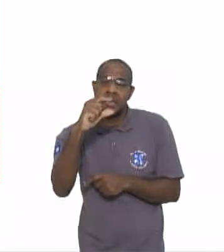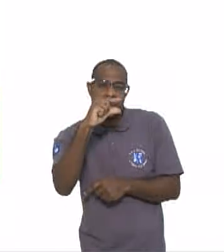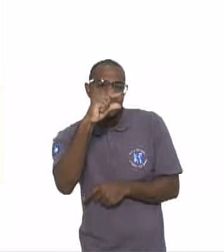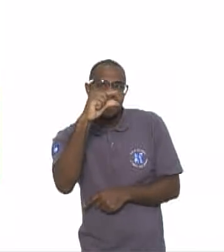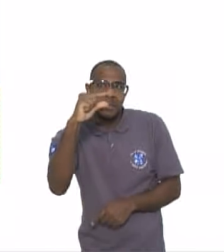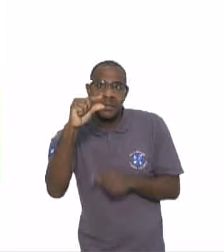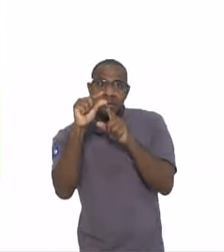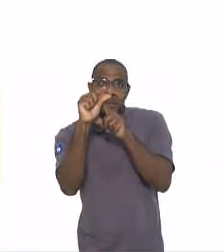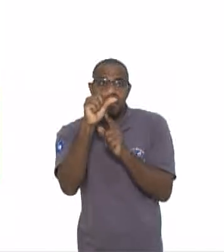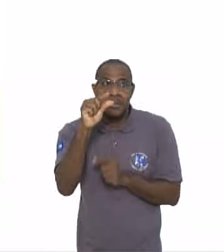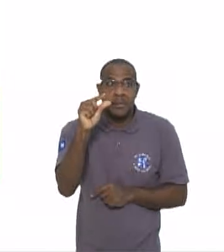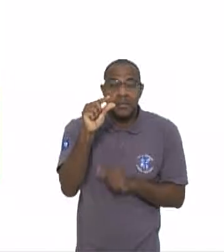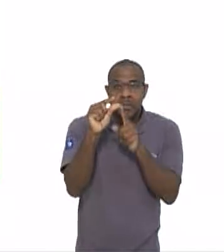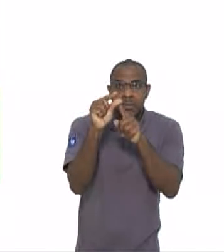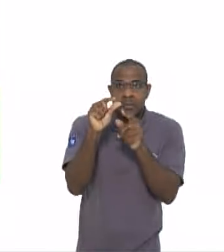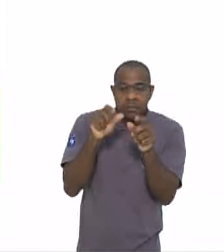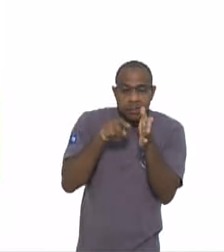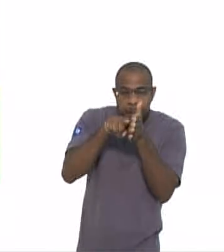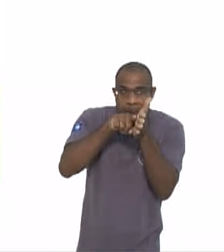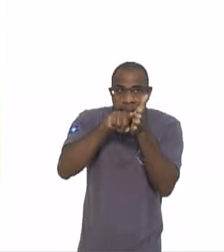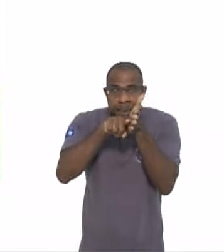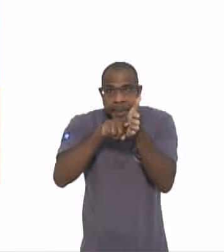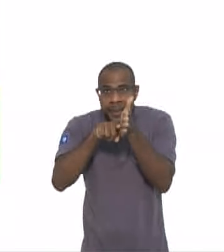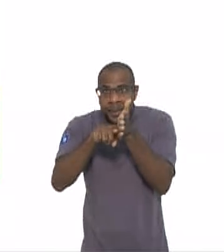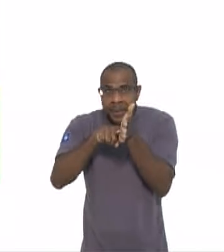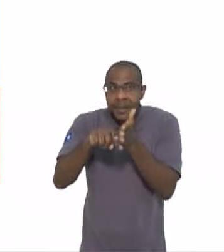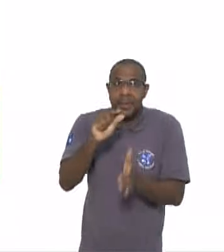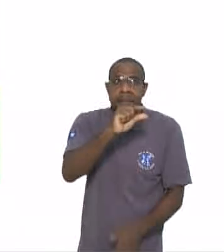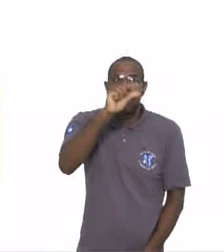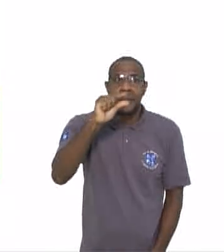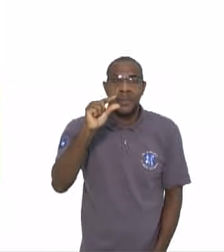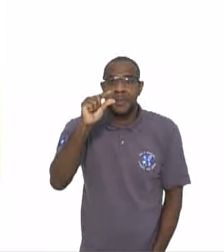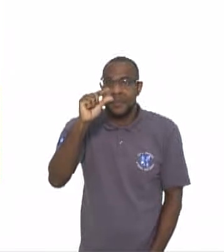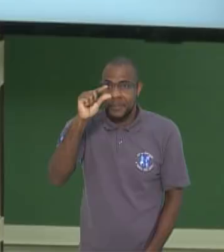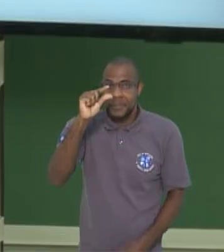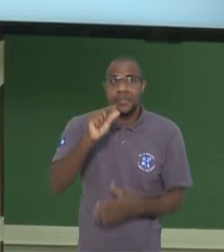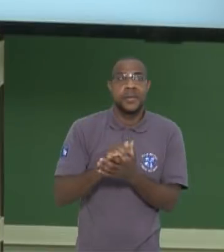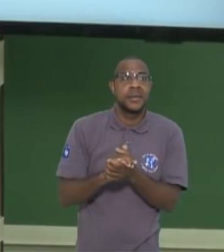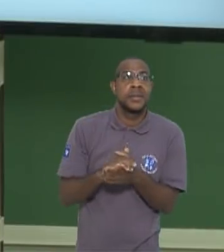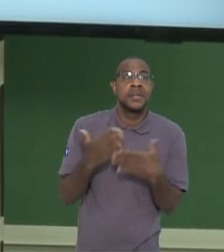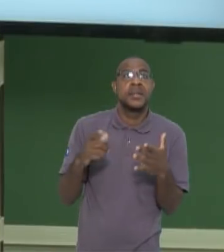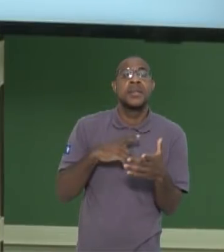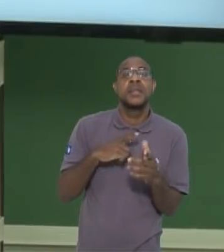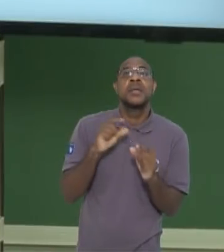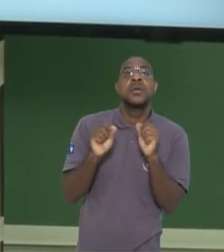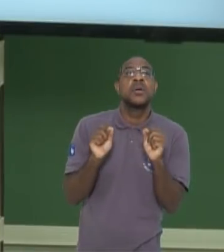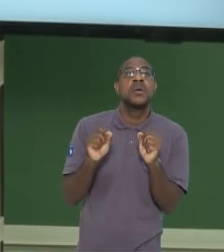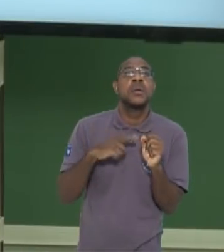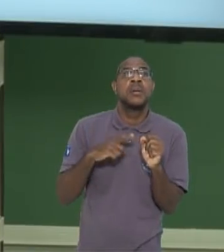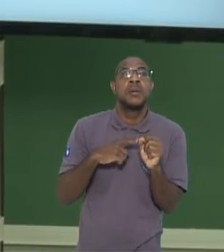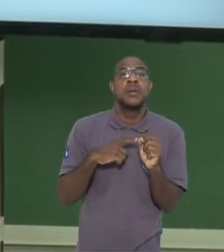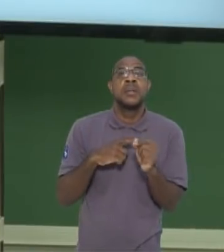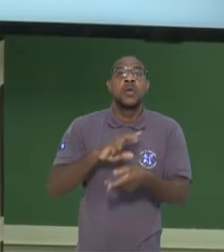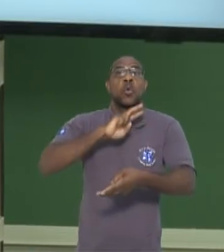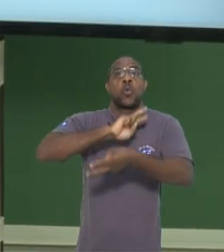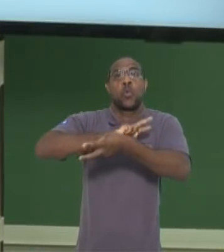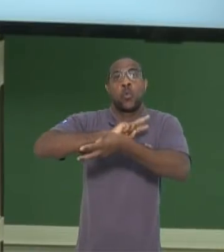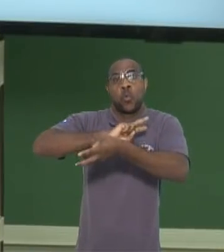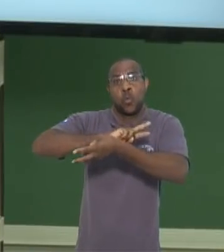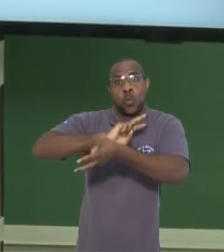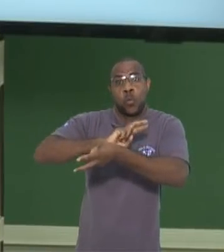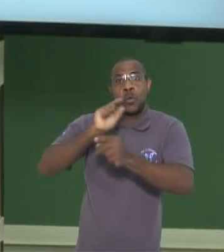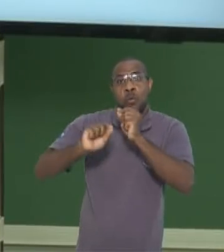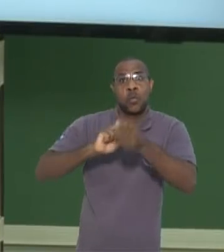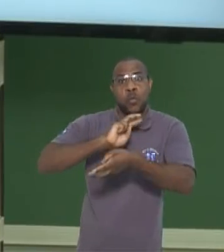única base nitrogenada e causa então já o caso da anemia falciforme. A gente também pode ter mutações cromossômicas.